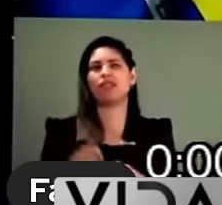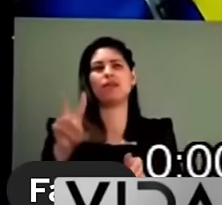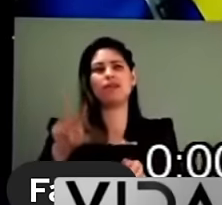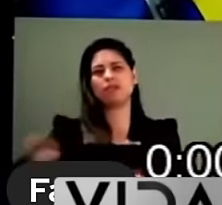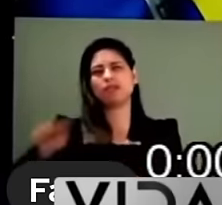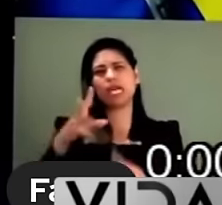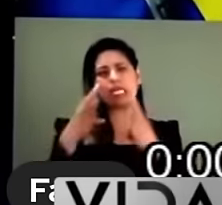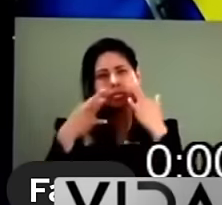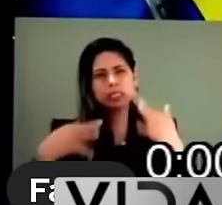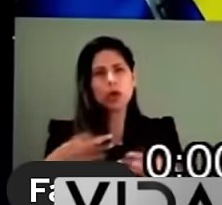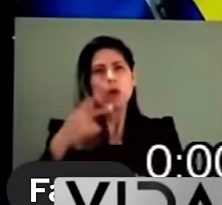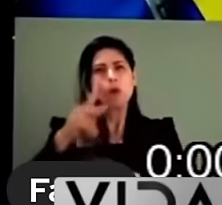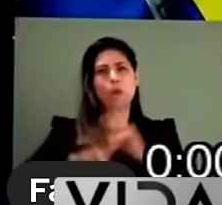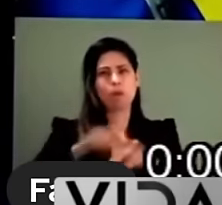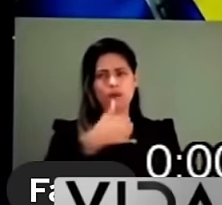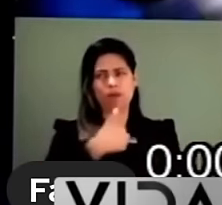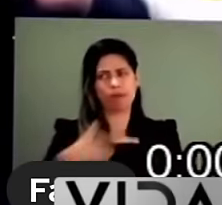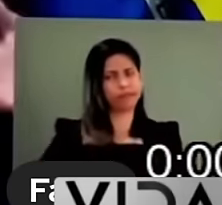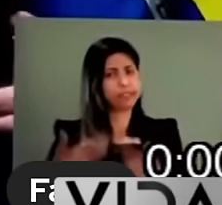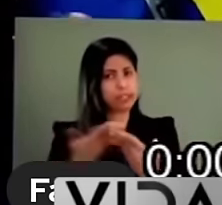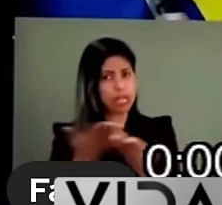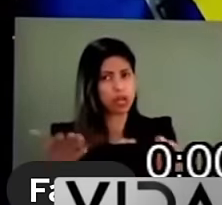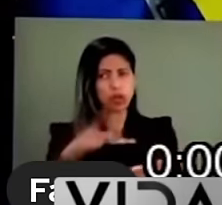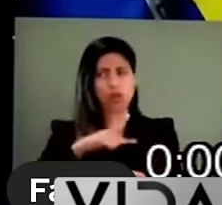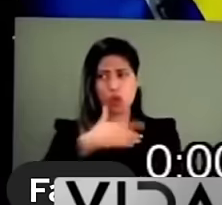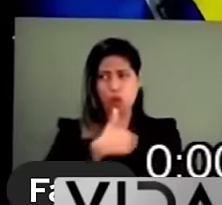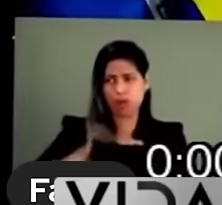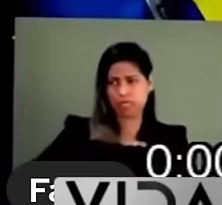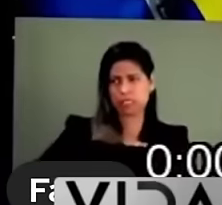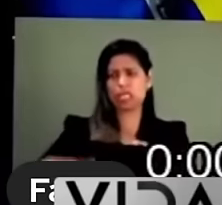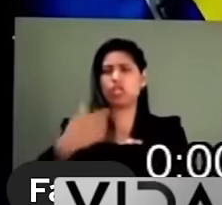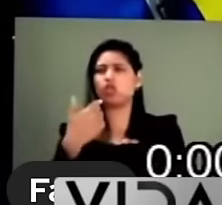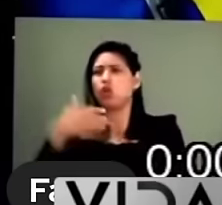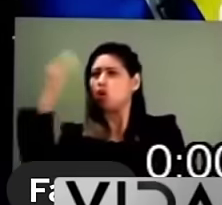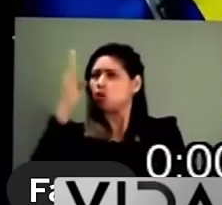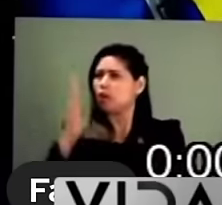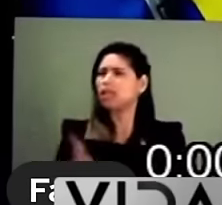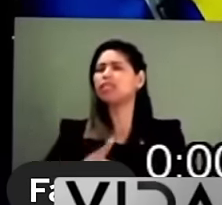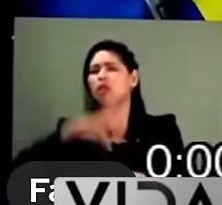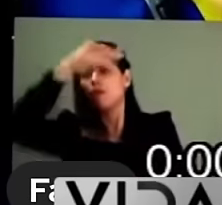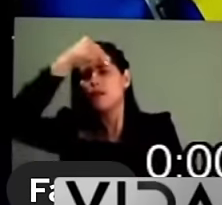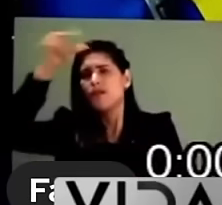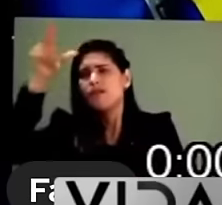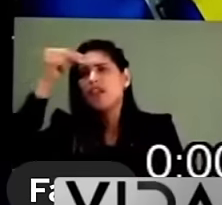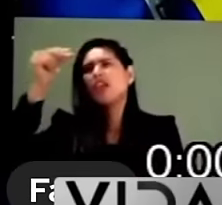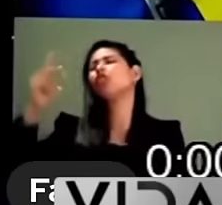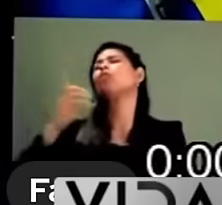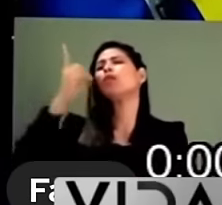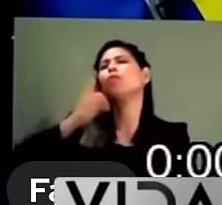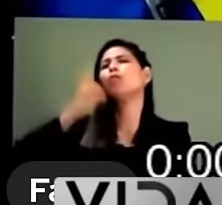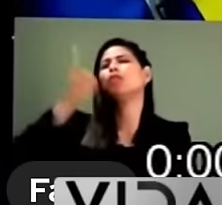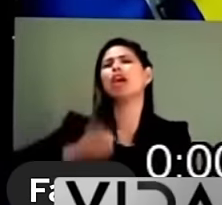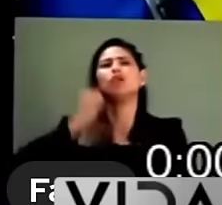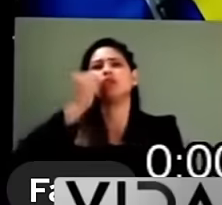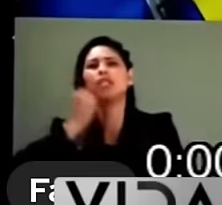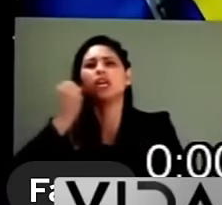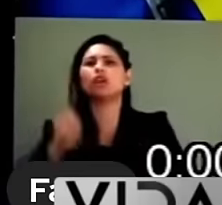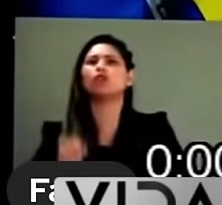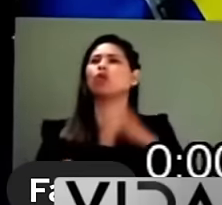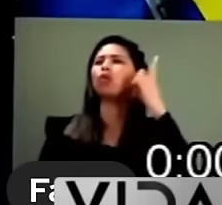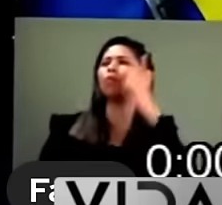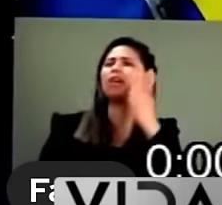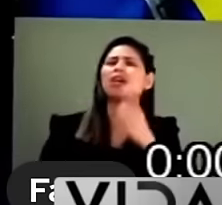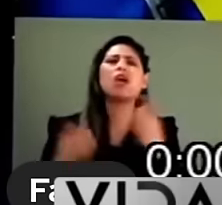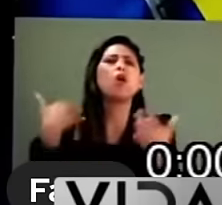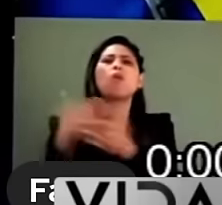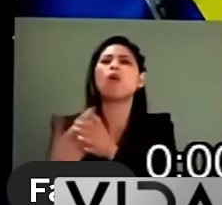brasileiro. Quando um político, aí um presidente da república, ou um senador, ou um prefeito, ou um deputado, falar que o país está quebrado, mostra esse vídeo para eles, mostra